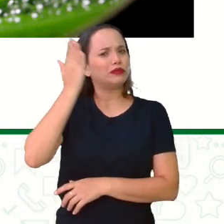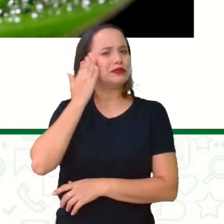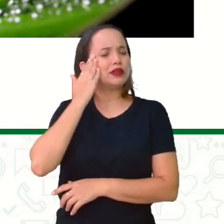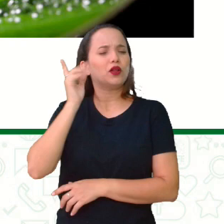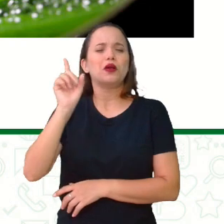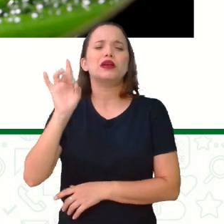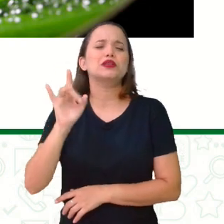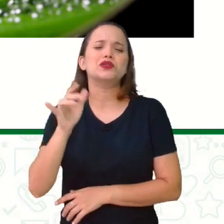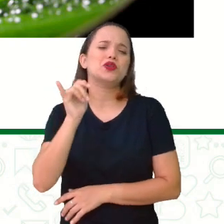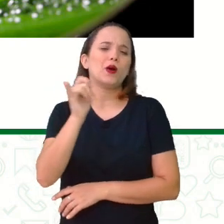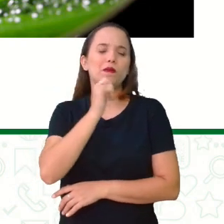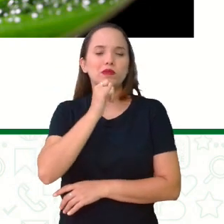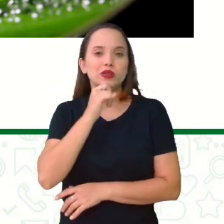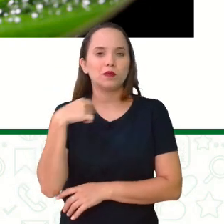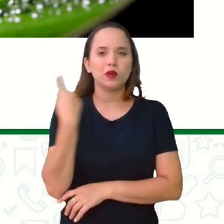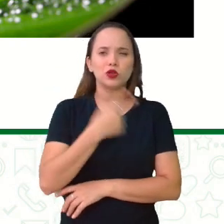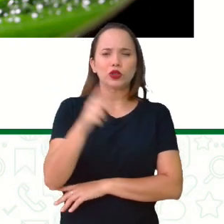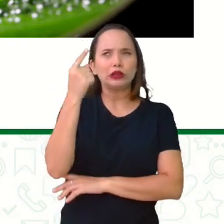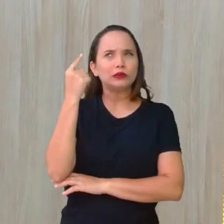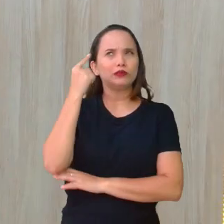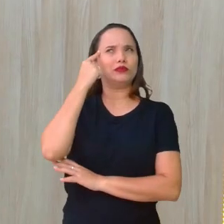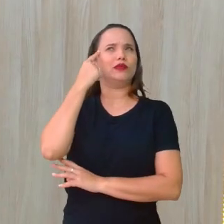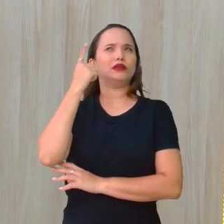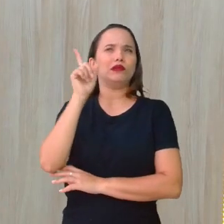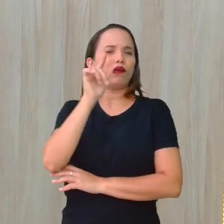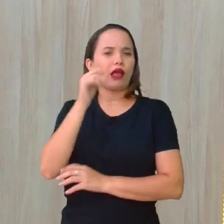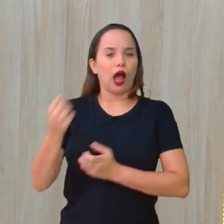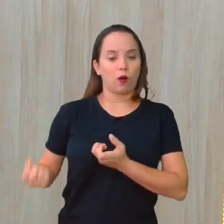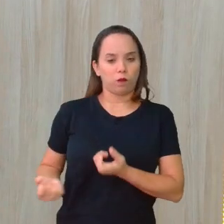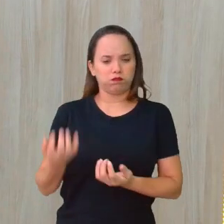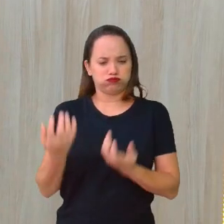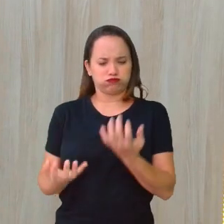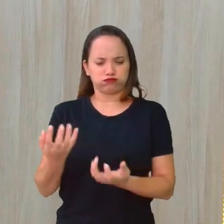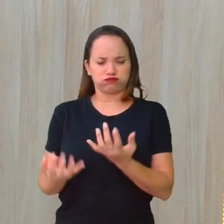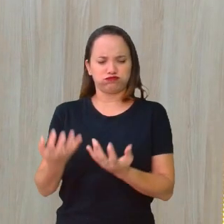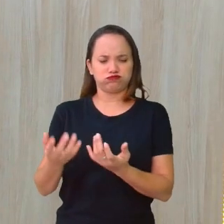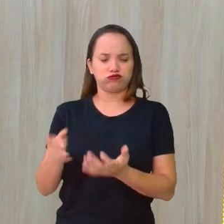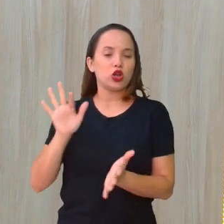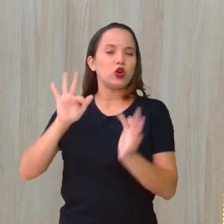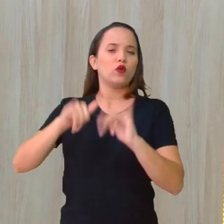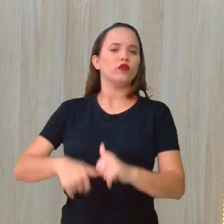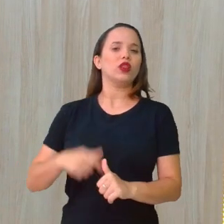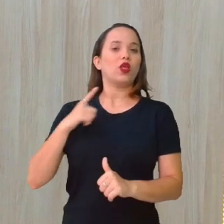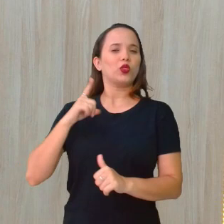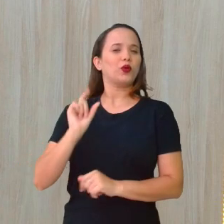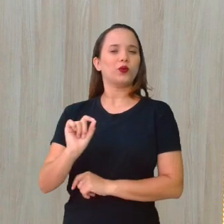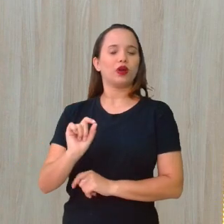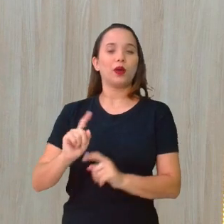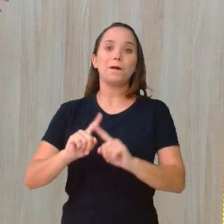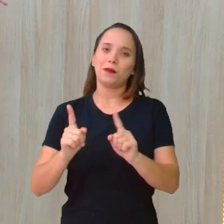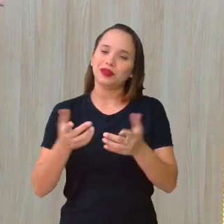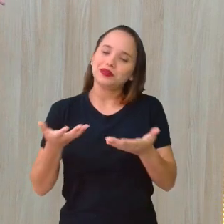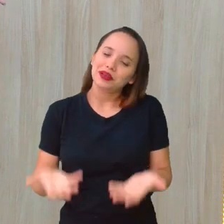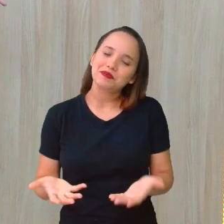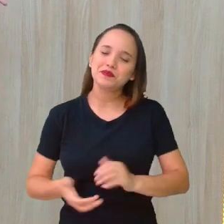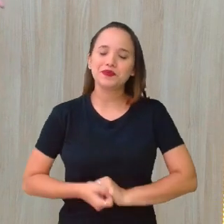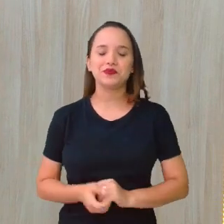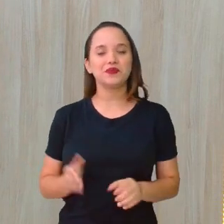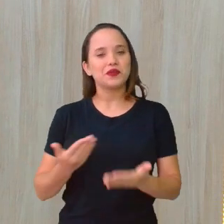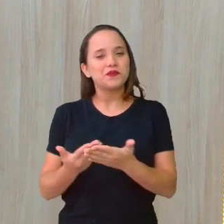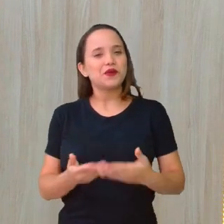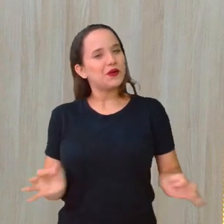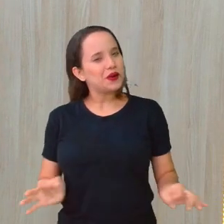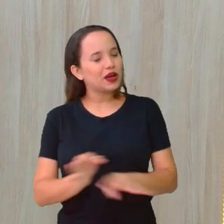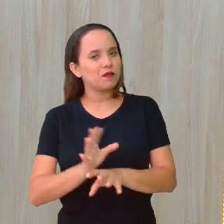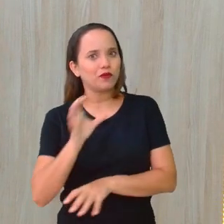um exemplozinho assim da gente pensar, né? Da água fervendo lá, o que é que fica no final, né? Mas, gente, é isso. Chegou ao fim dessa aula. Foi